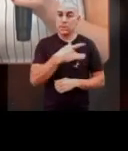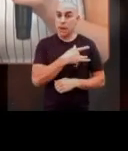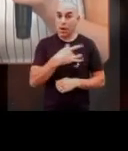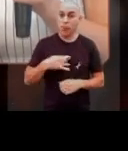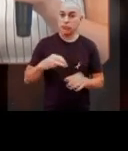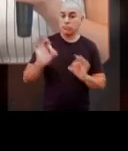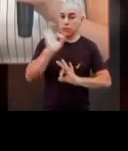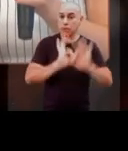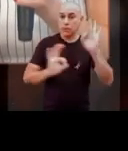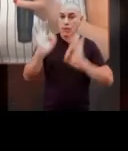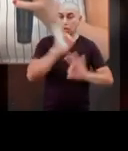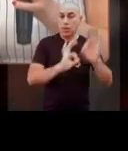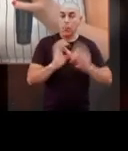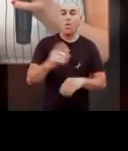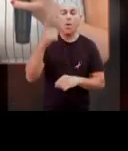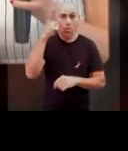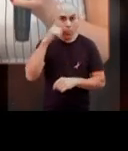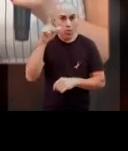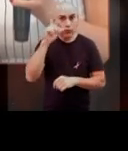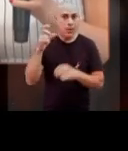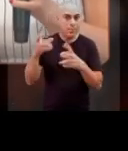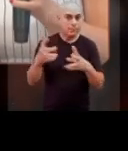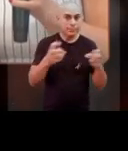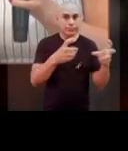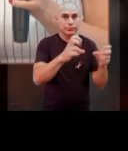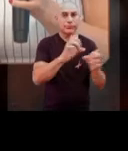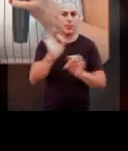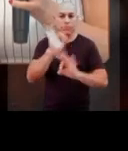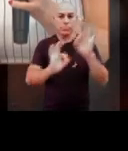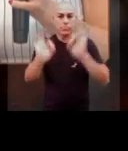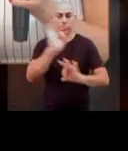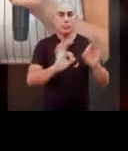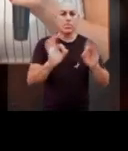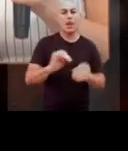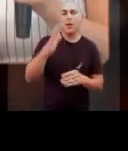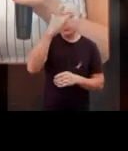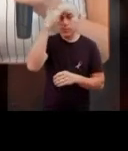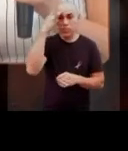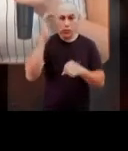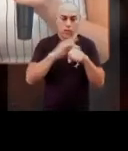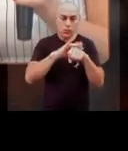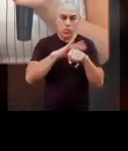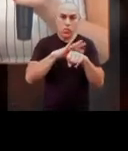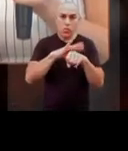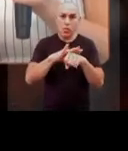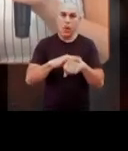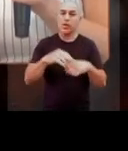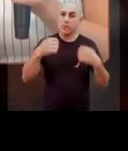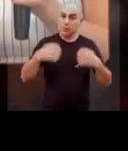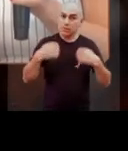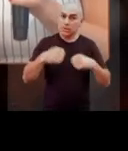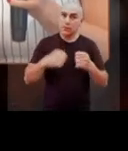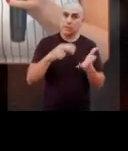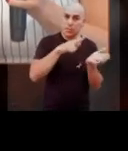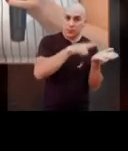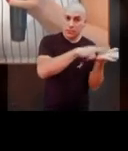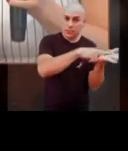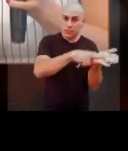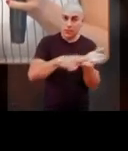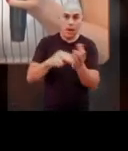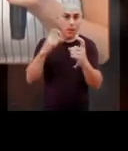está organizado, está conseguindo absorver toda a população suspeita da doença e que precisa de um leito de UTI, que é a nossa